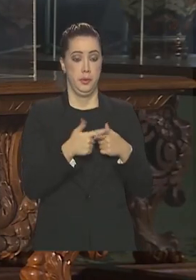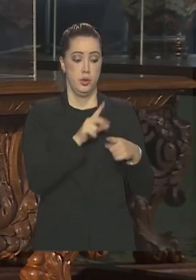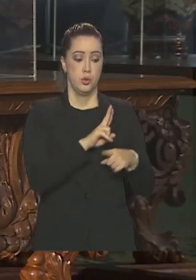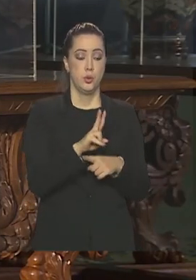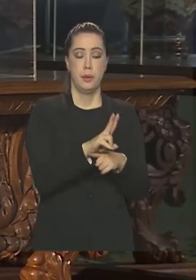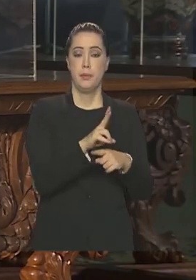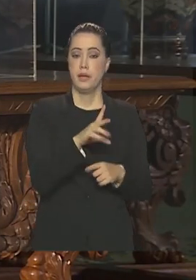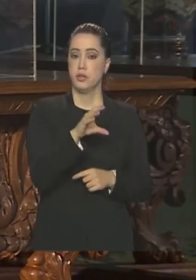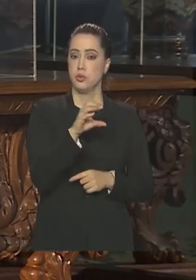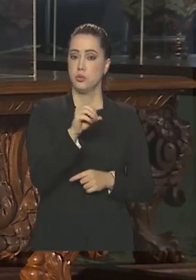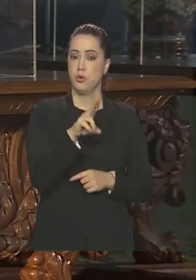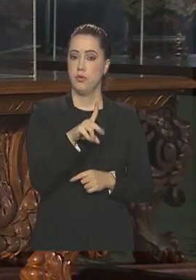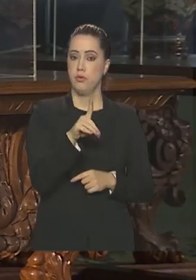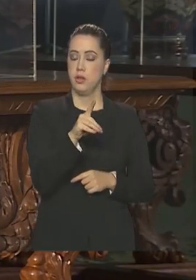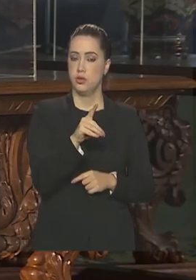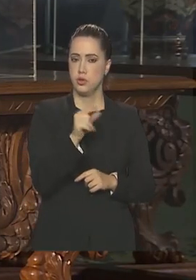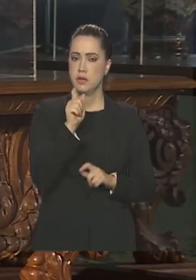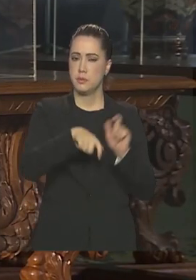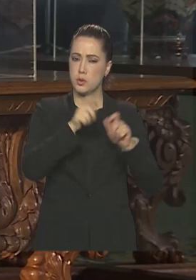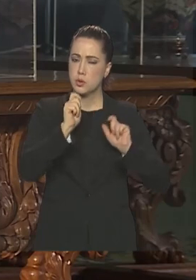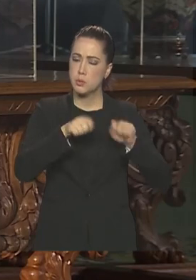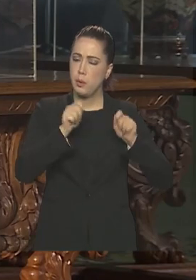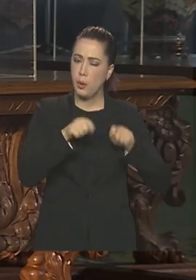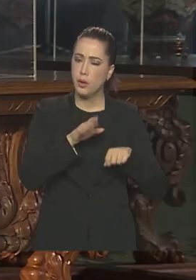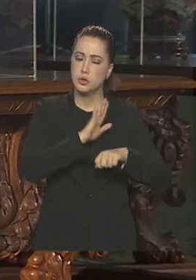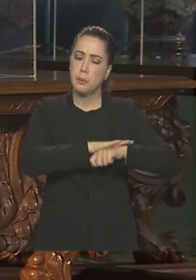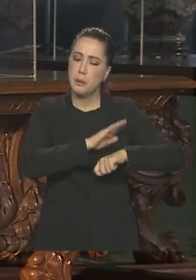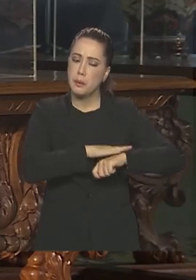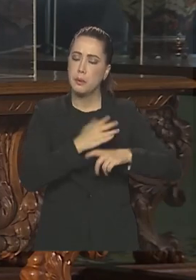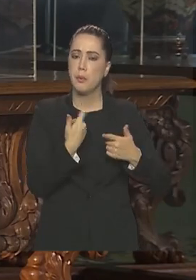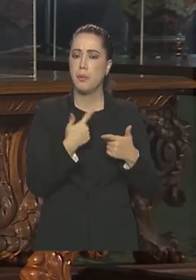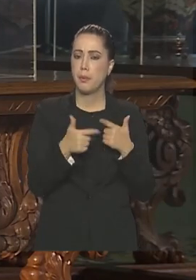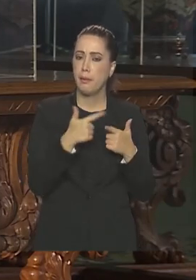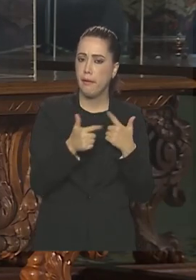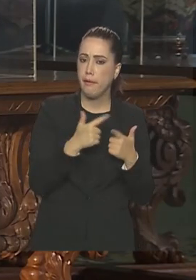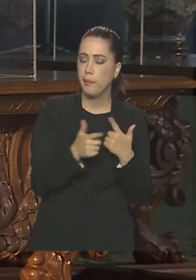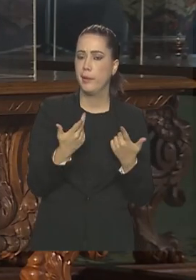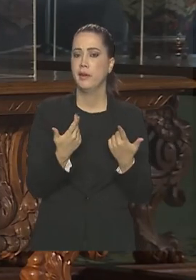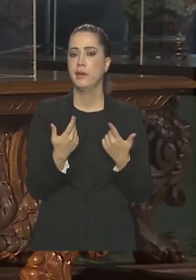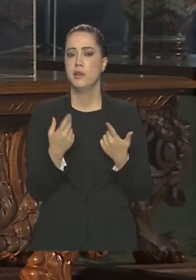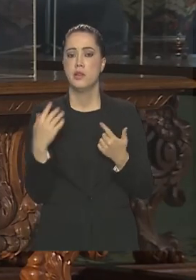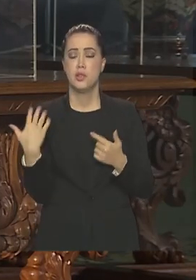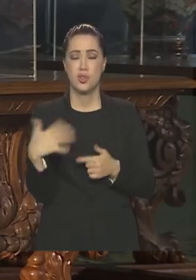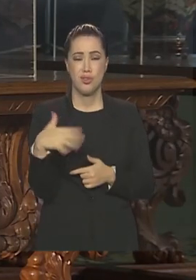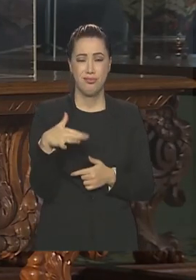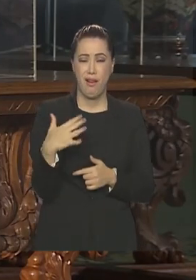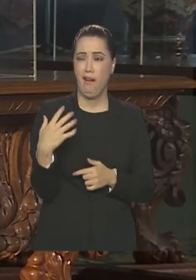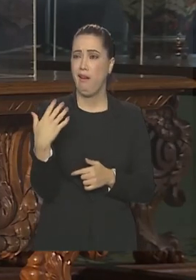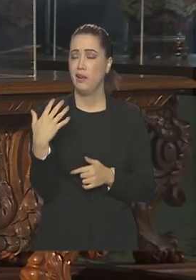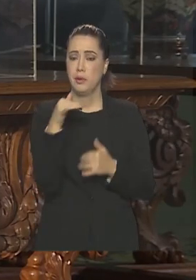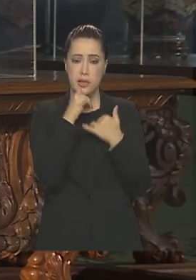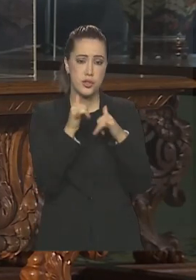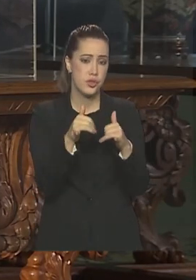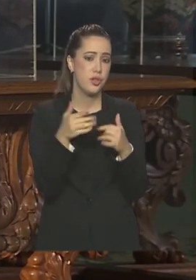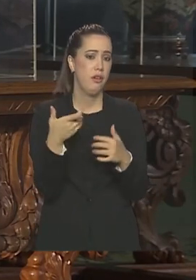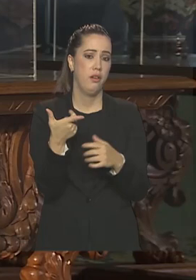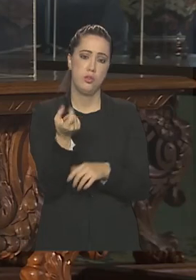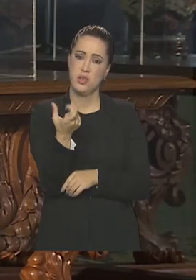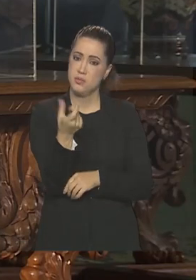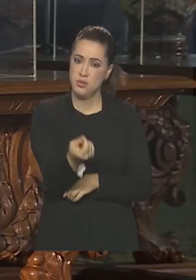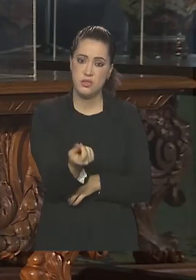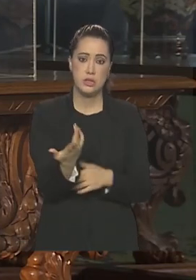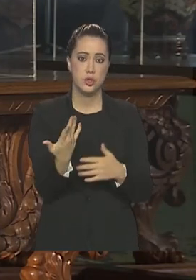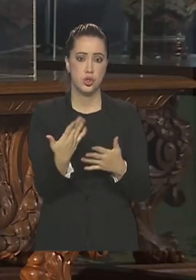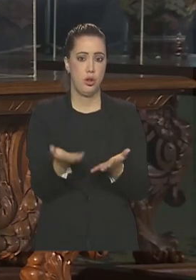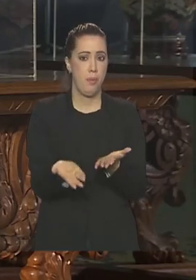os consumidores poderão ter postergados impactos tarifários que estavam previstos para 2020 e poderão